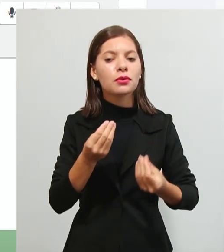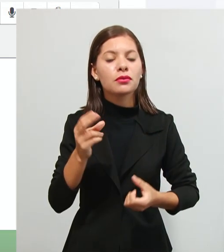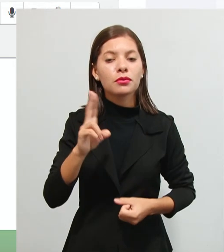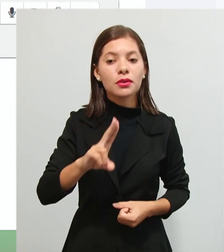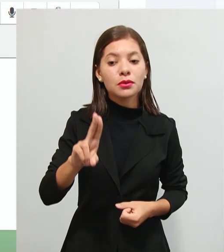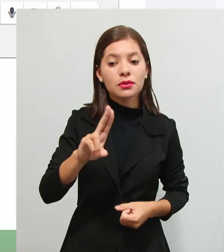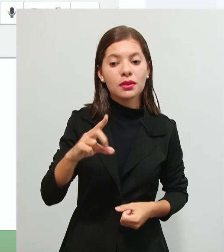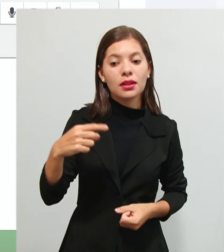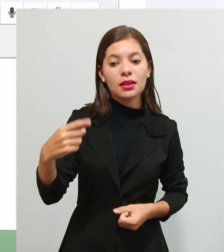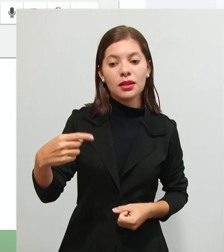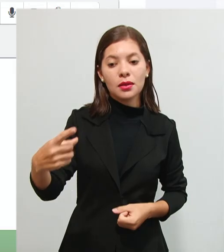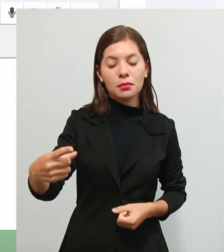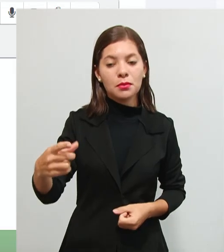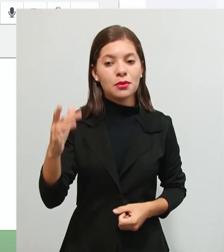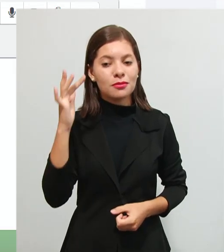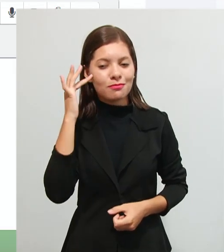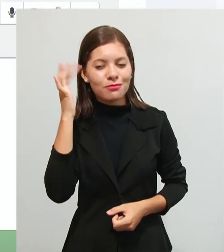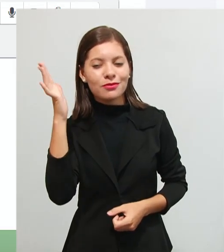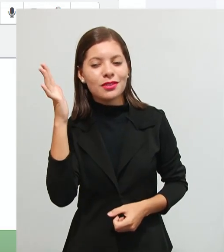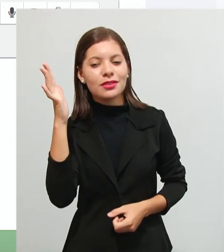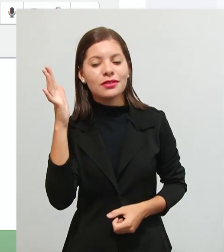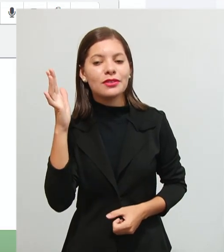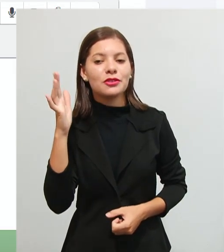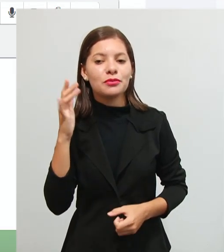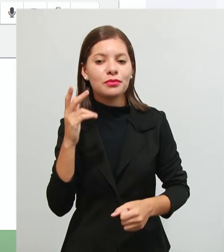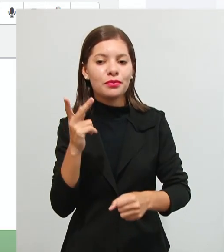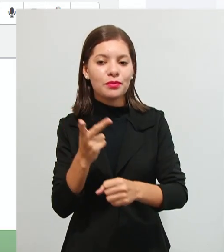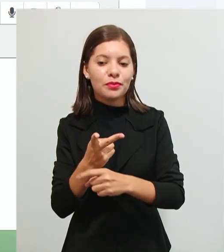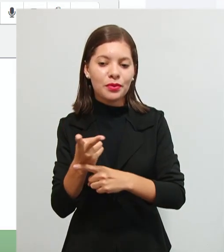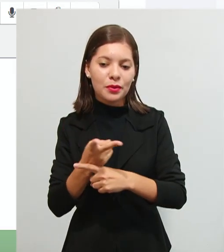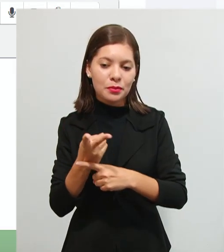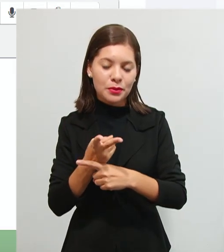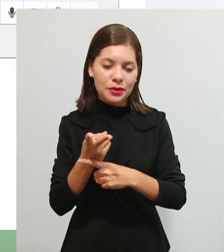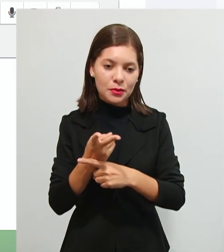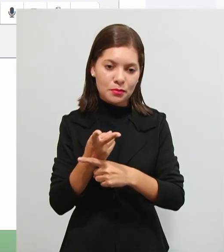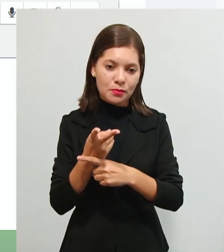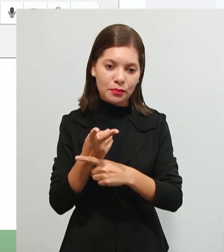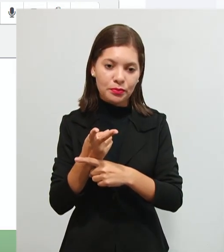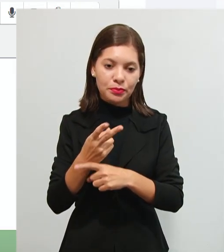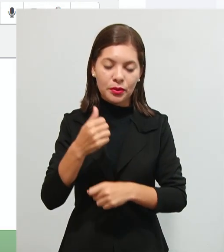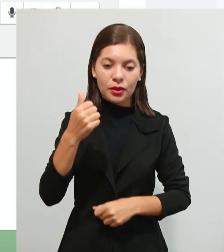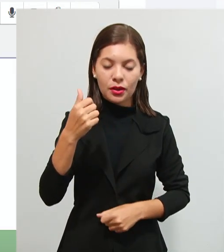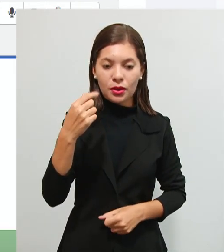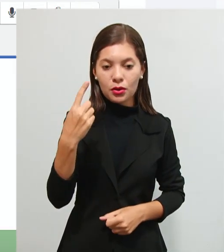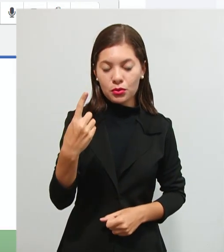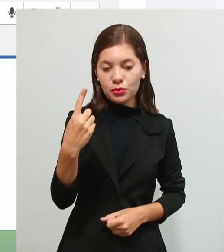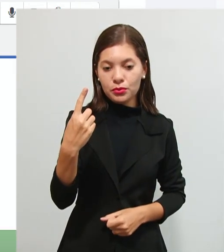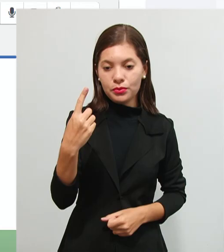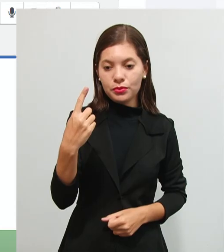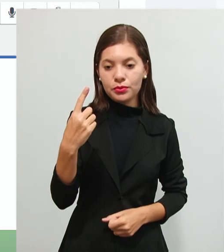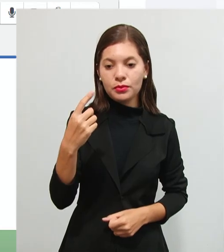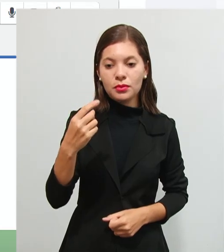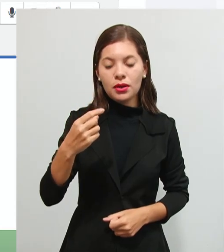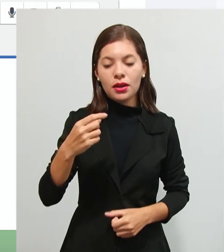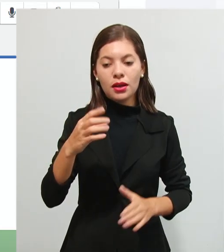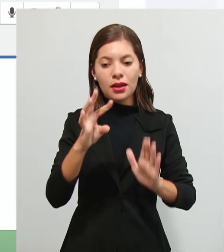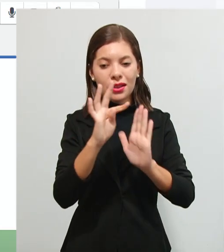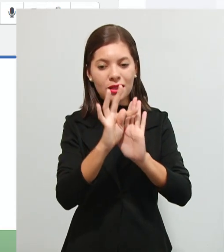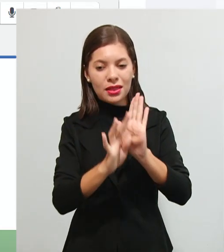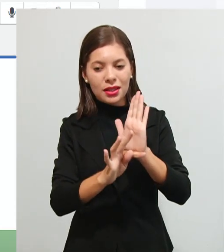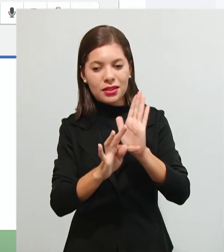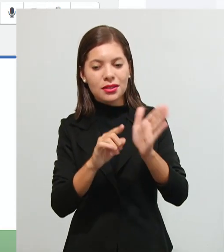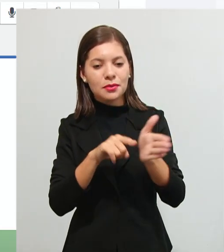depois. Facilitar a busca. Então, vou colocar aqui questão 1 e o texto da questão. Então, vou perguntar aqui,